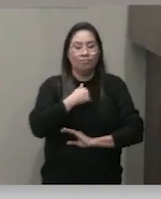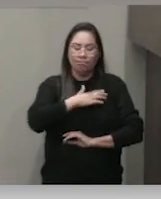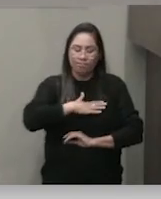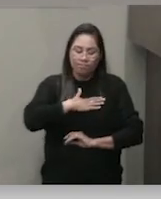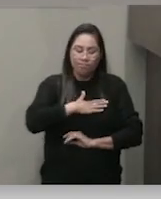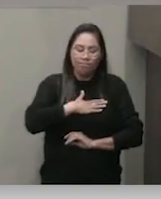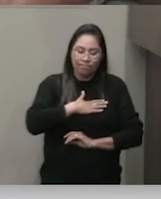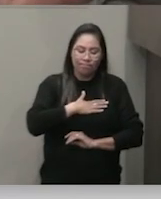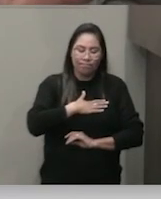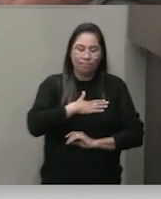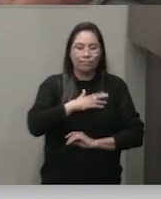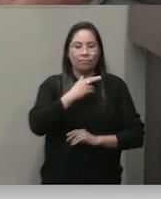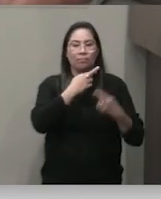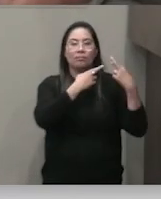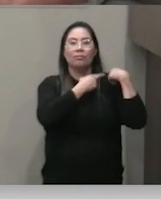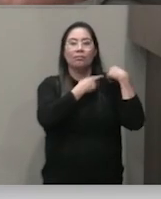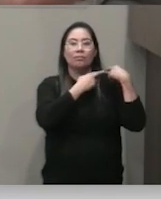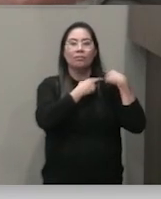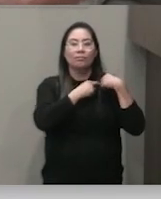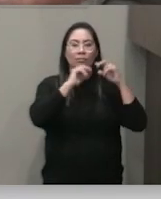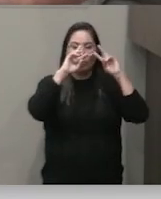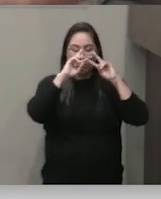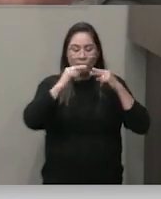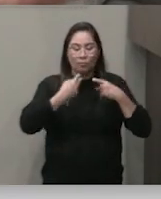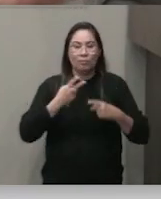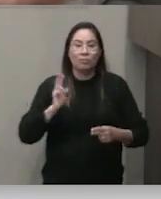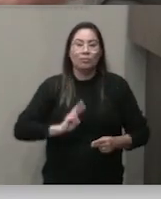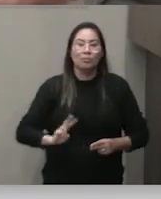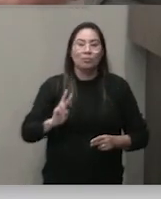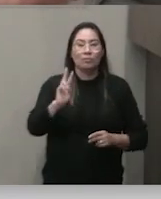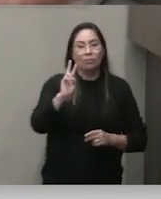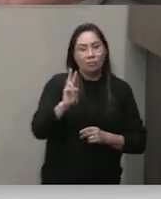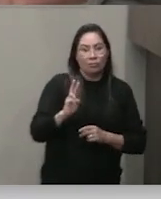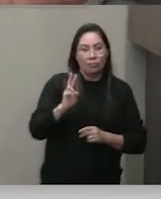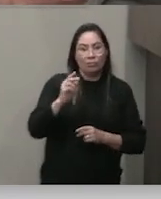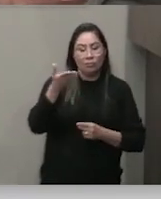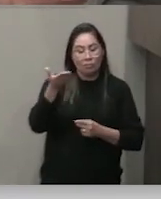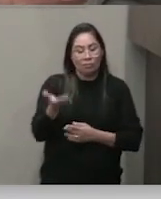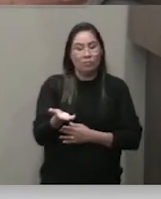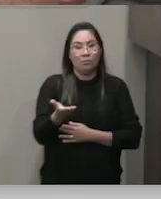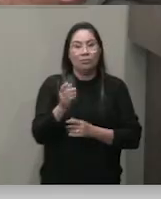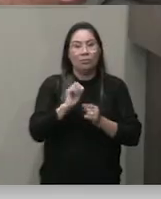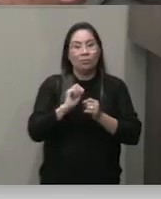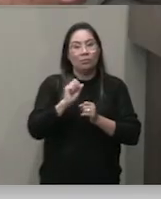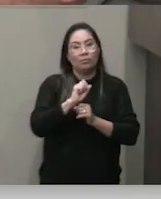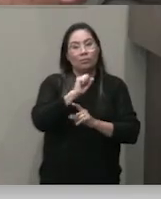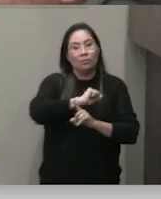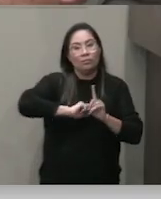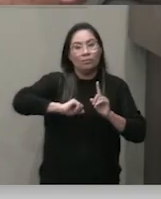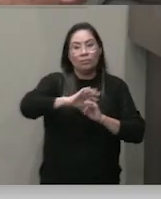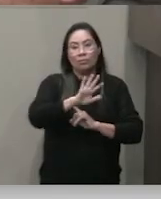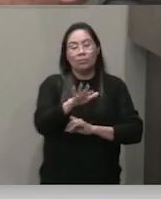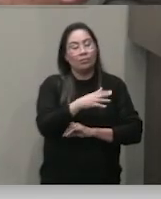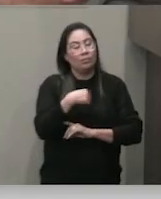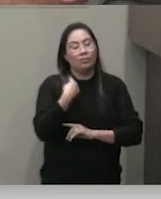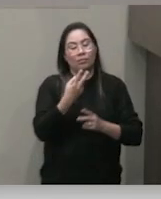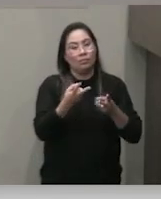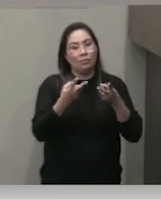na obrigação de reconhecer e valorizar esses guerreiros, que tanto fazem pela nossa sociedade e muitas vezes passam